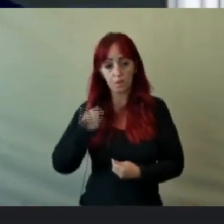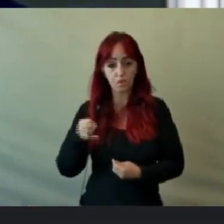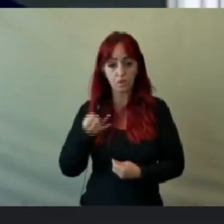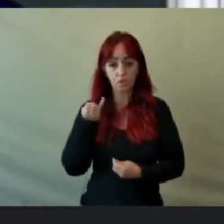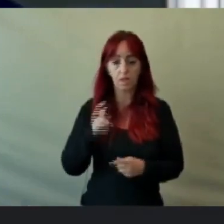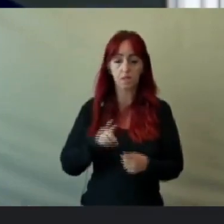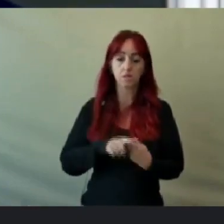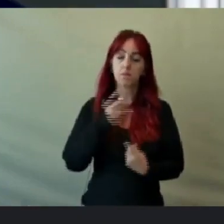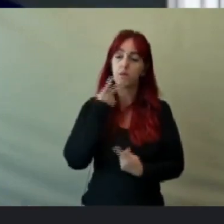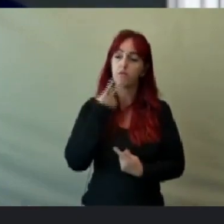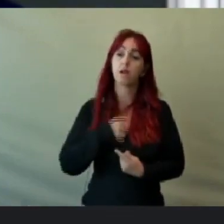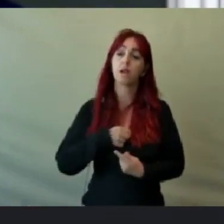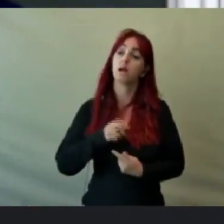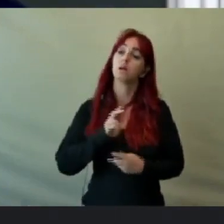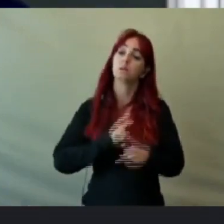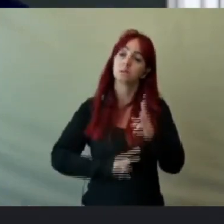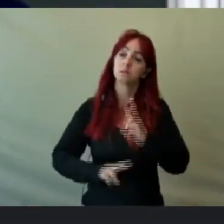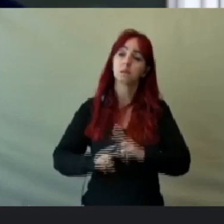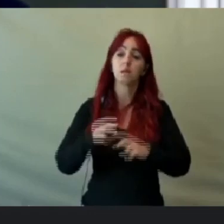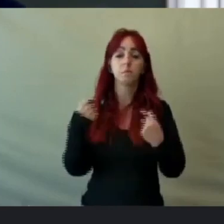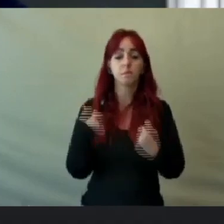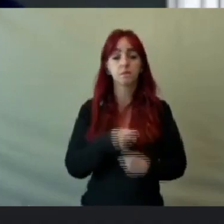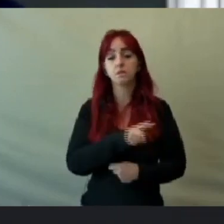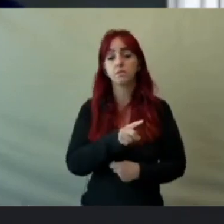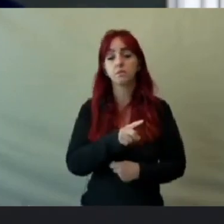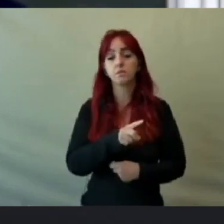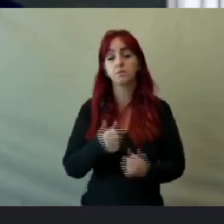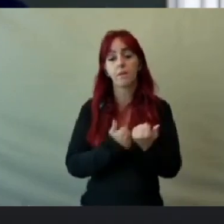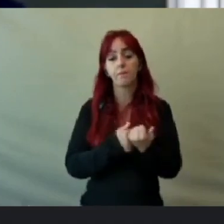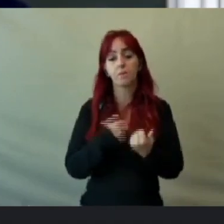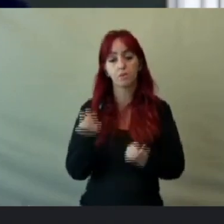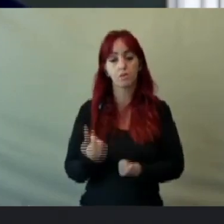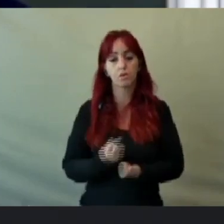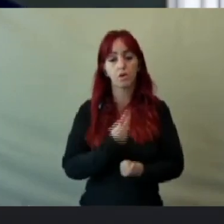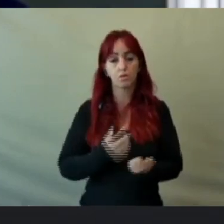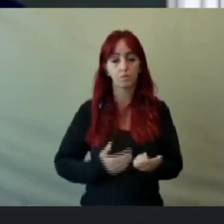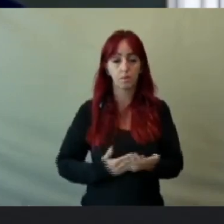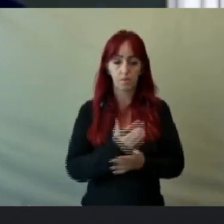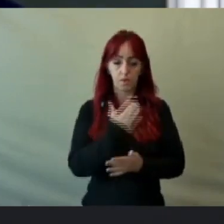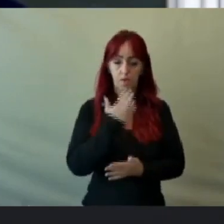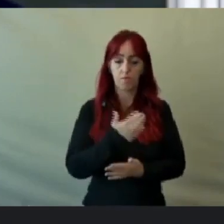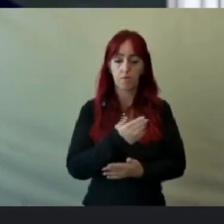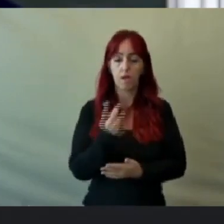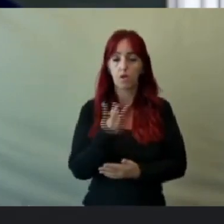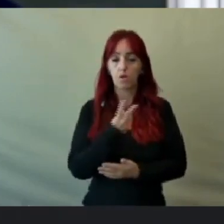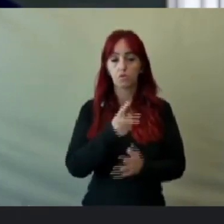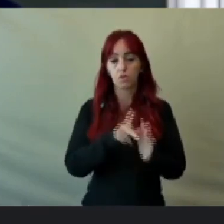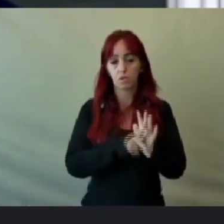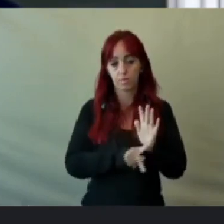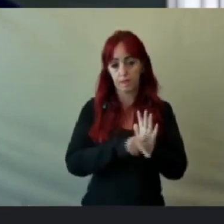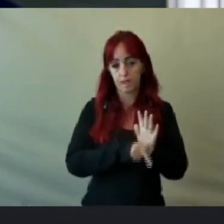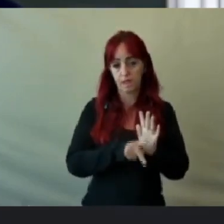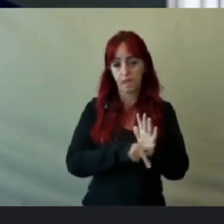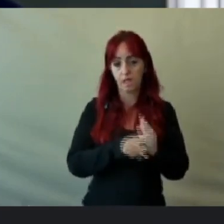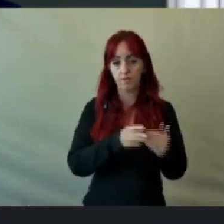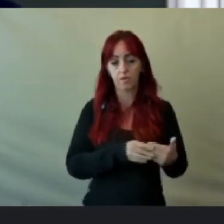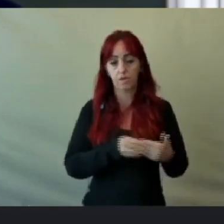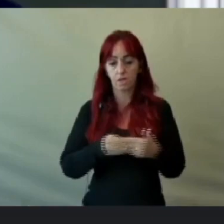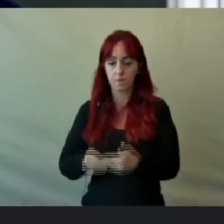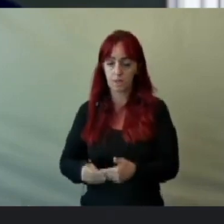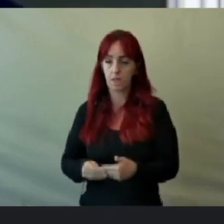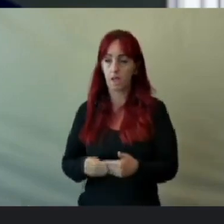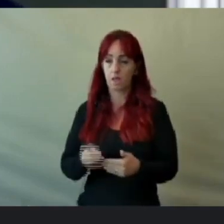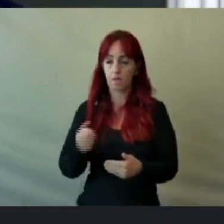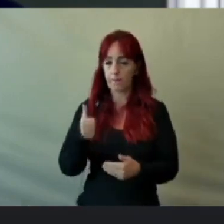vocês aí na casa para aprovar os dois PLs que foram encaminhados recentemente no início do mês